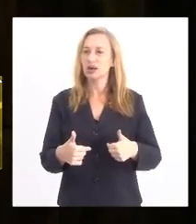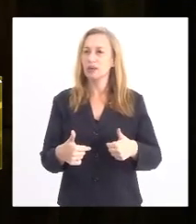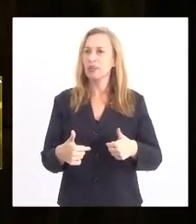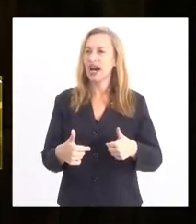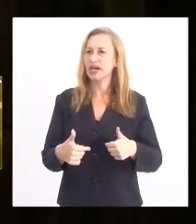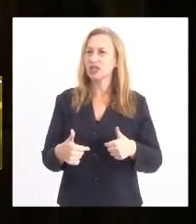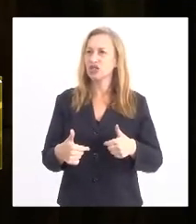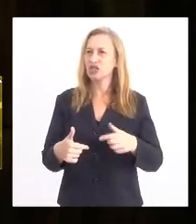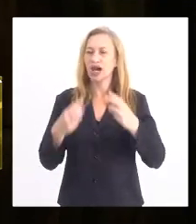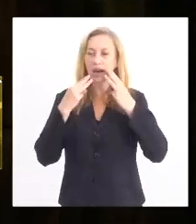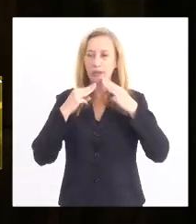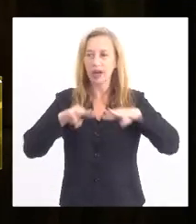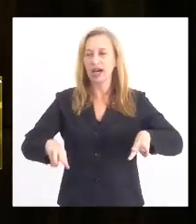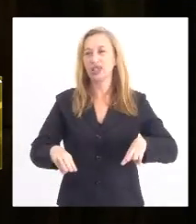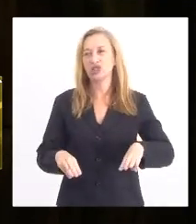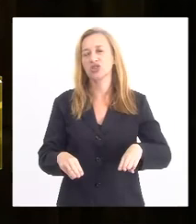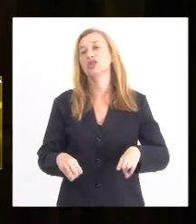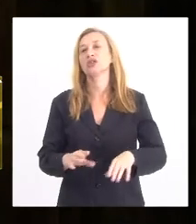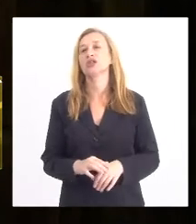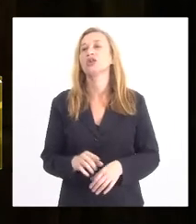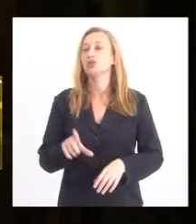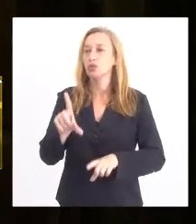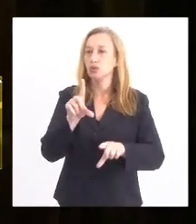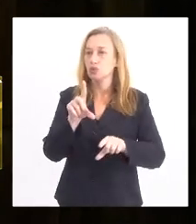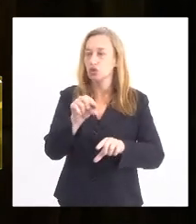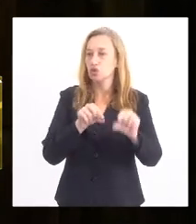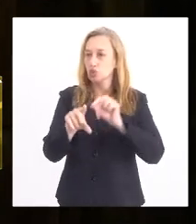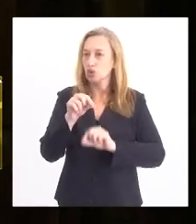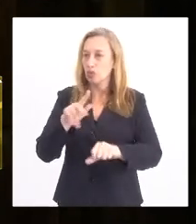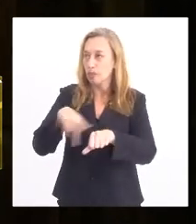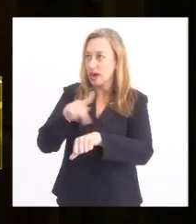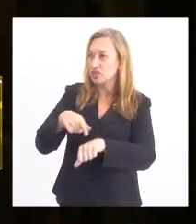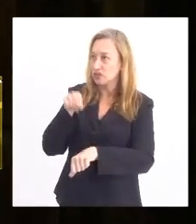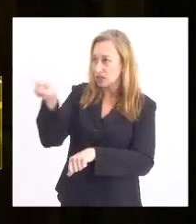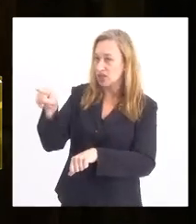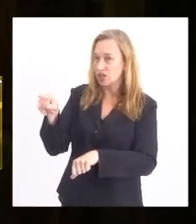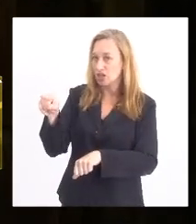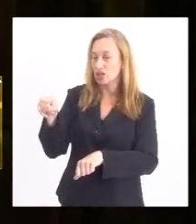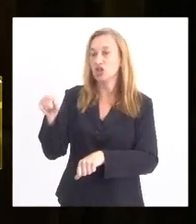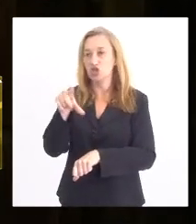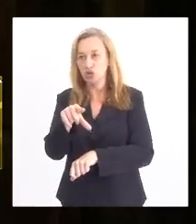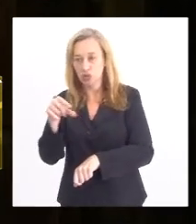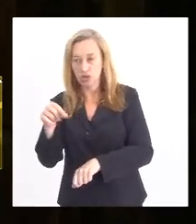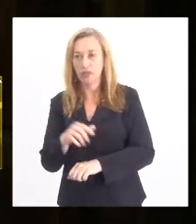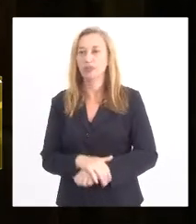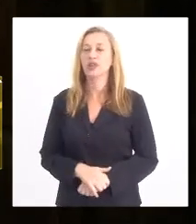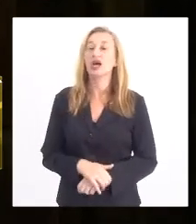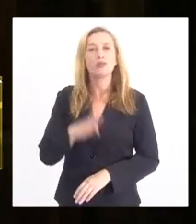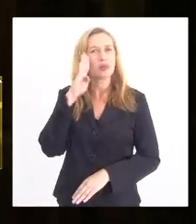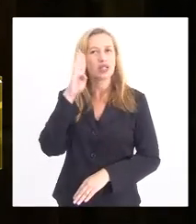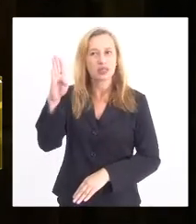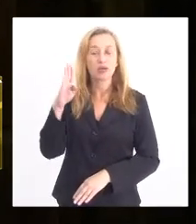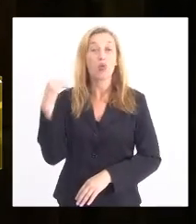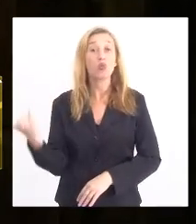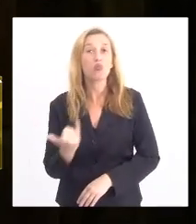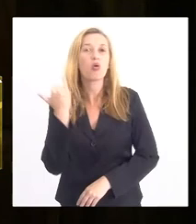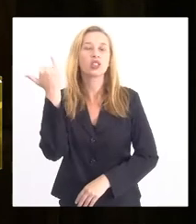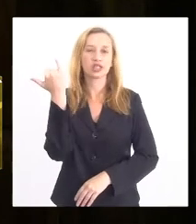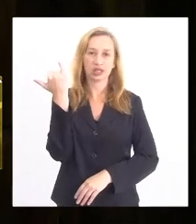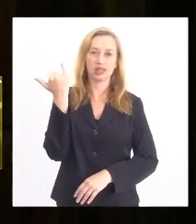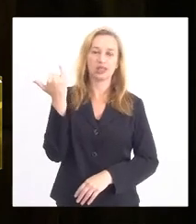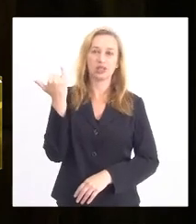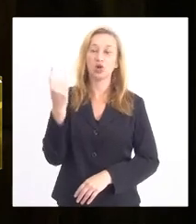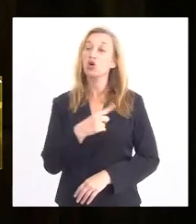na retomada da academia no país que você escolher junto com embratur e com o Ministério do Turismo principalmente seria importantíssimo